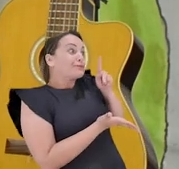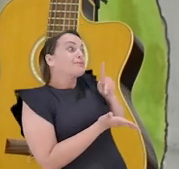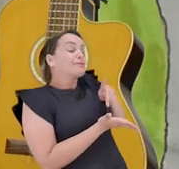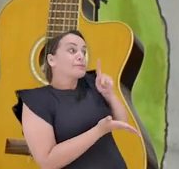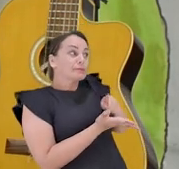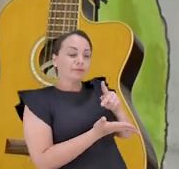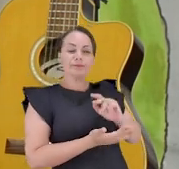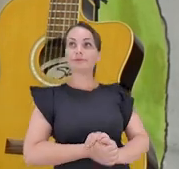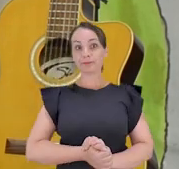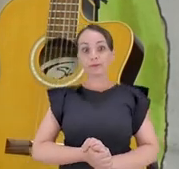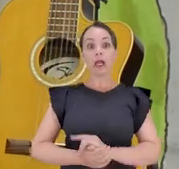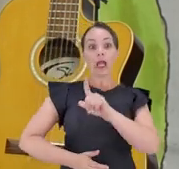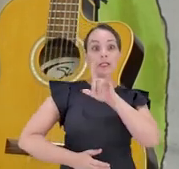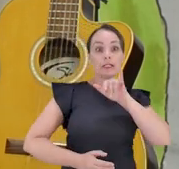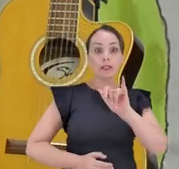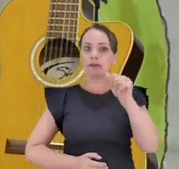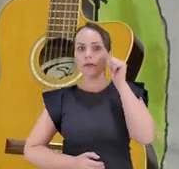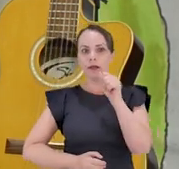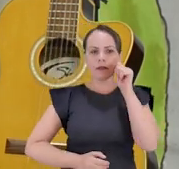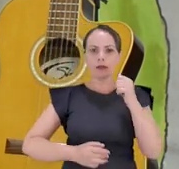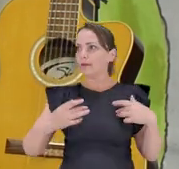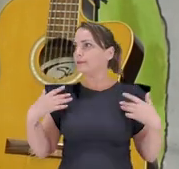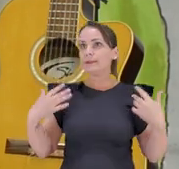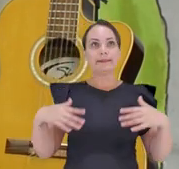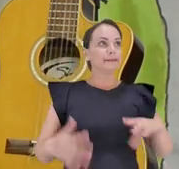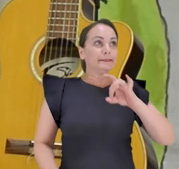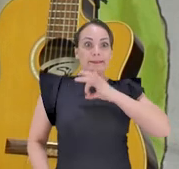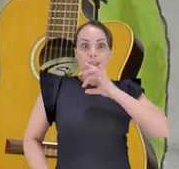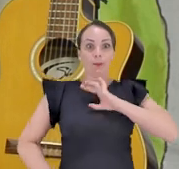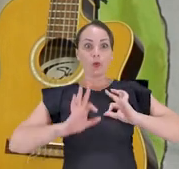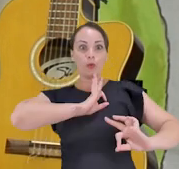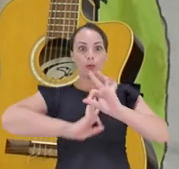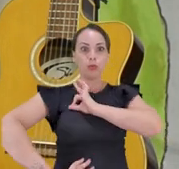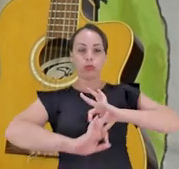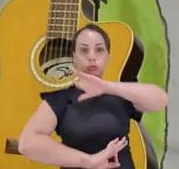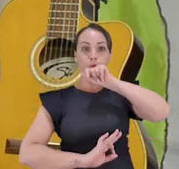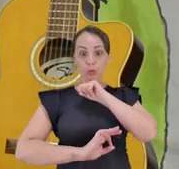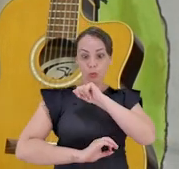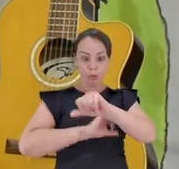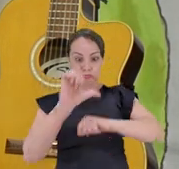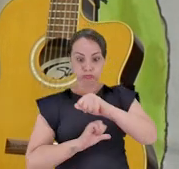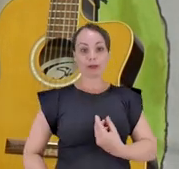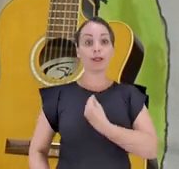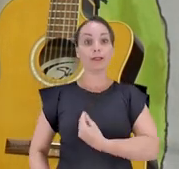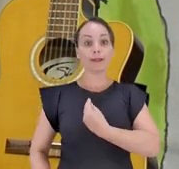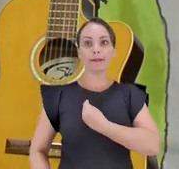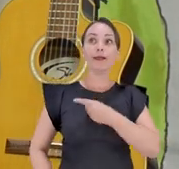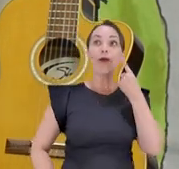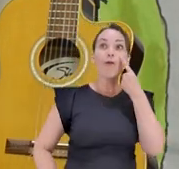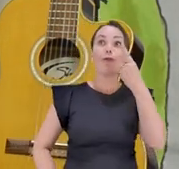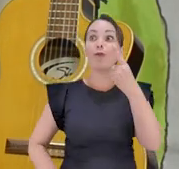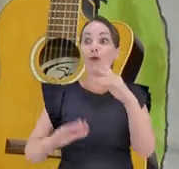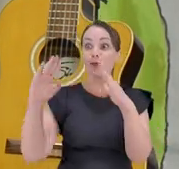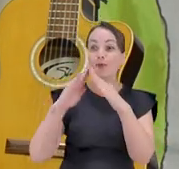verdade. E a dona Lili, com medo de que a onça tivesse criado vida, foi ali na frente